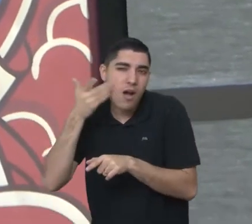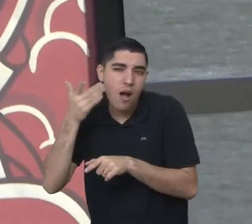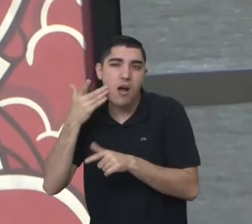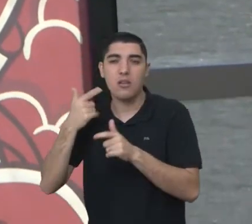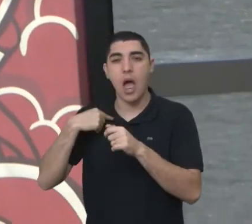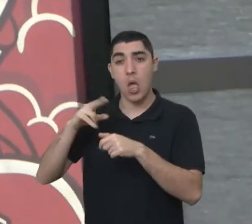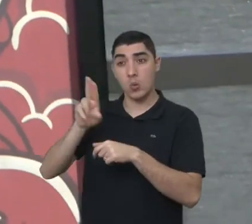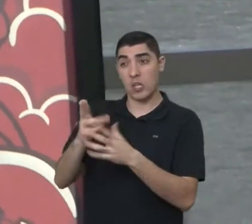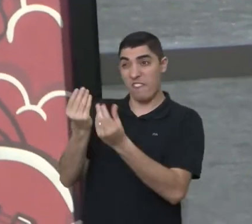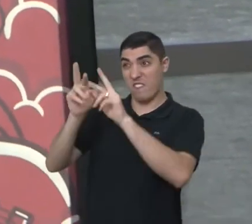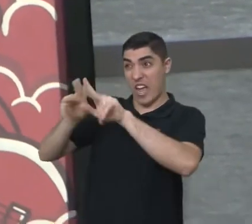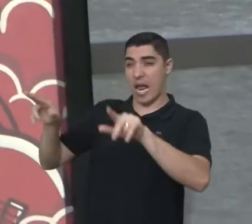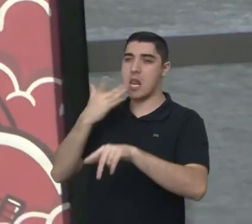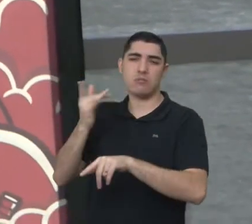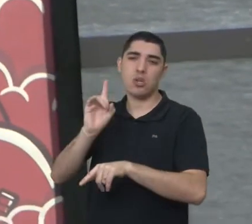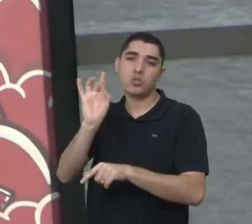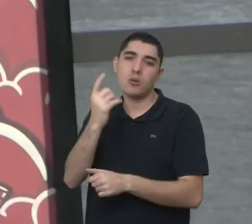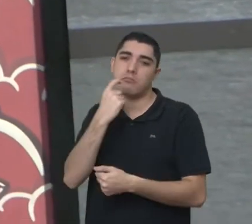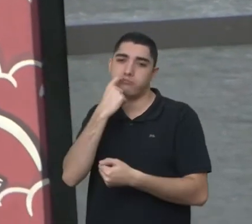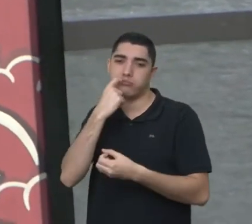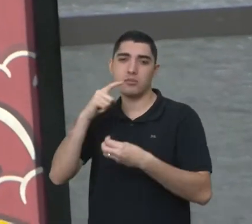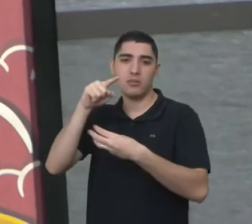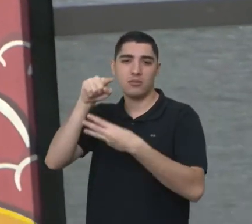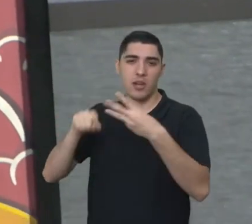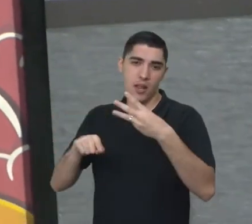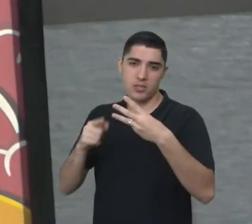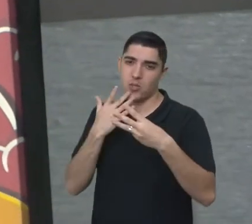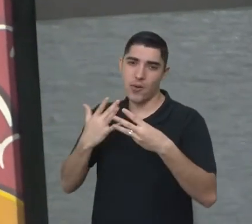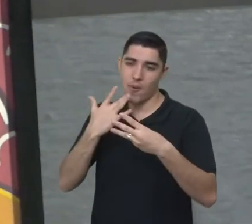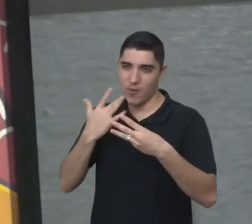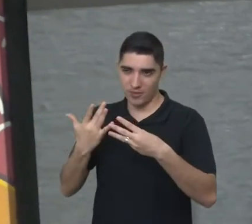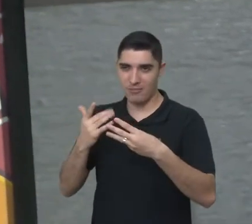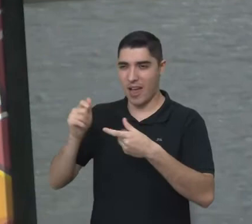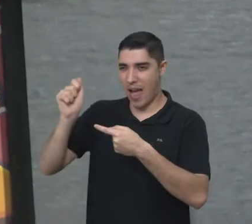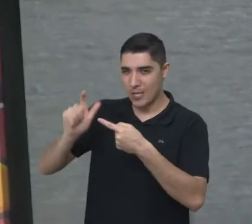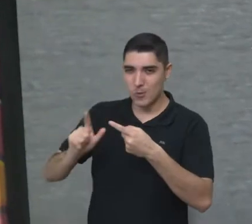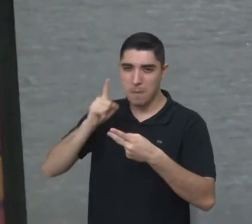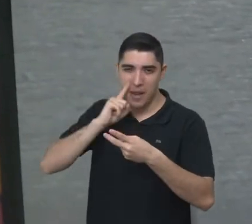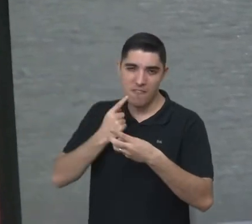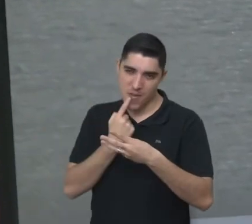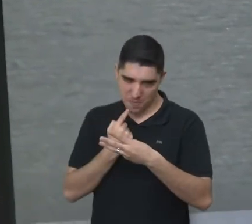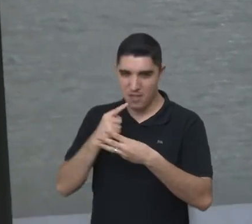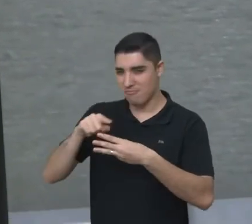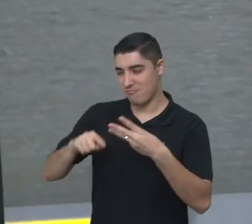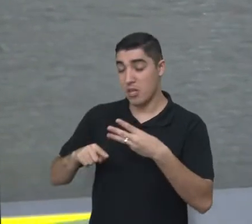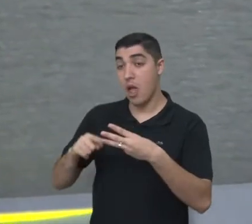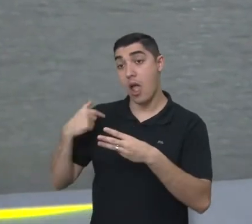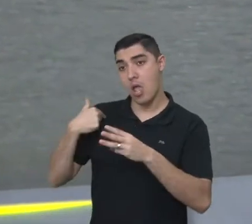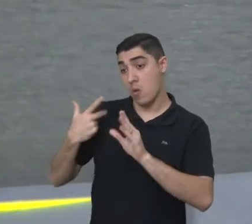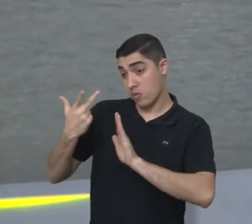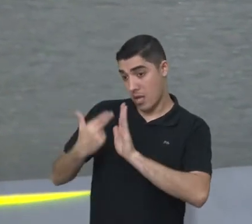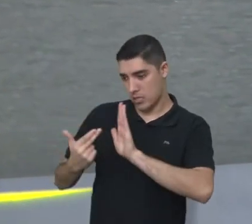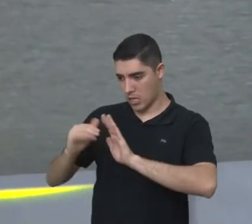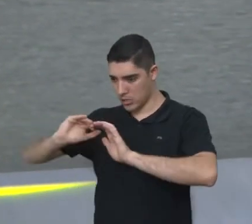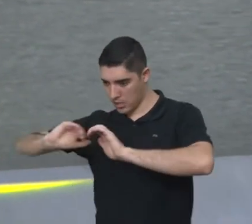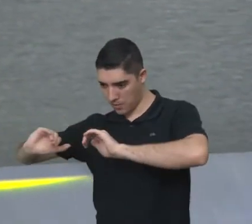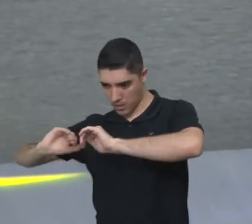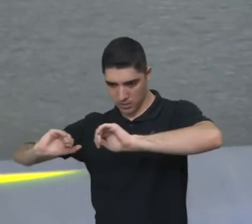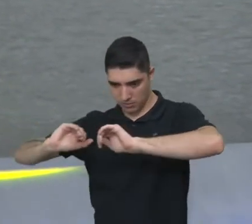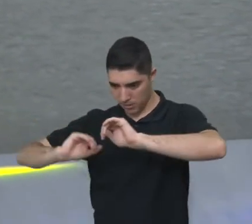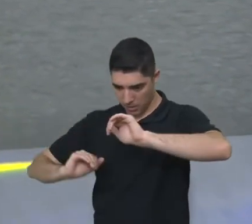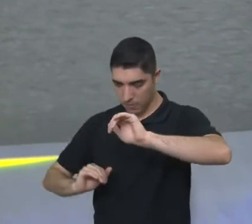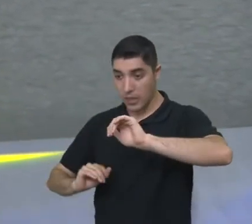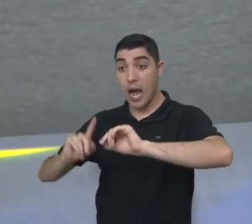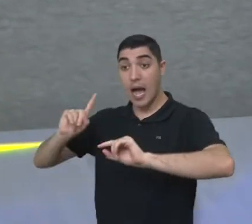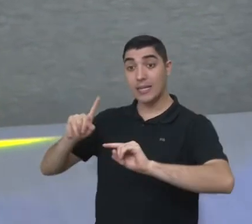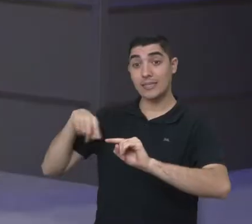as cores, não usei tantas cores. E o meu processo para ter feito, eu desenho tudo separado e depois eu monto